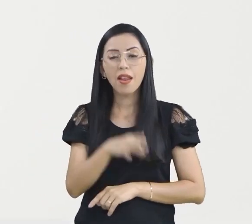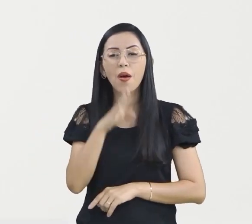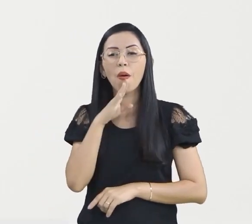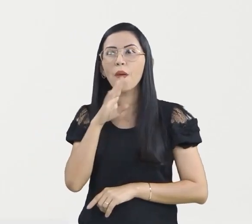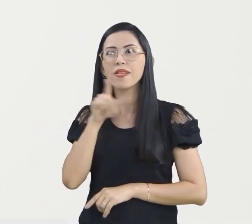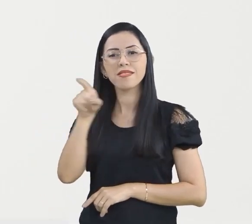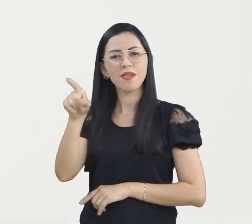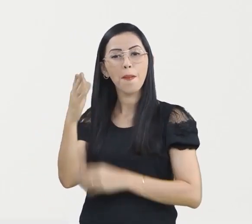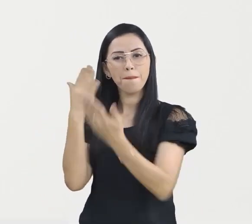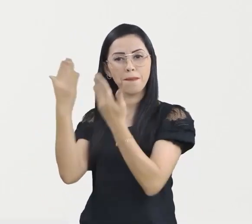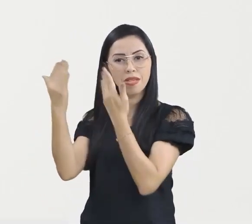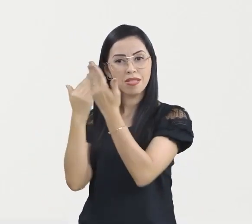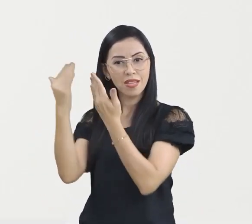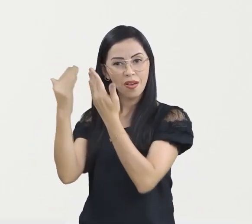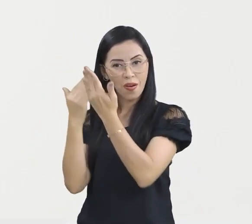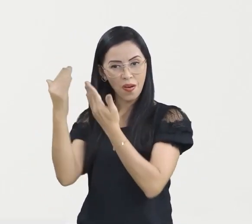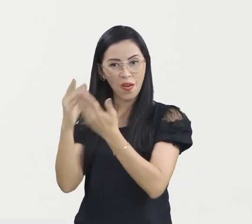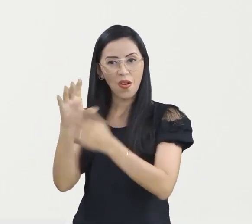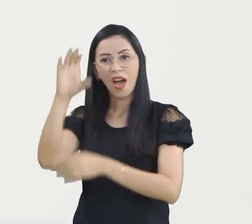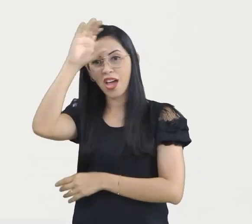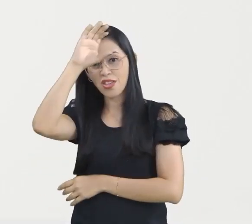E contou agora no quinto parágrafo